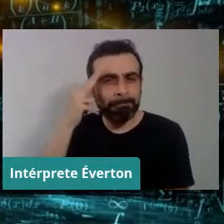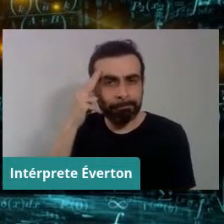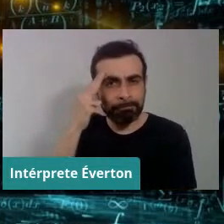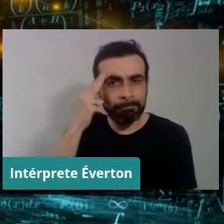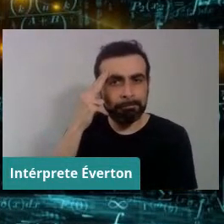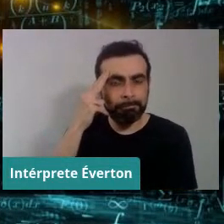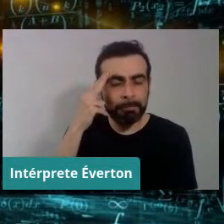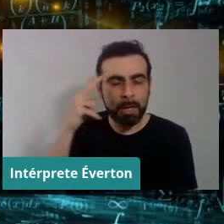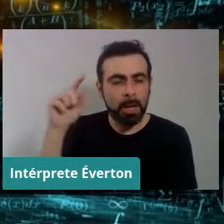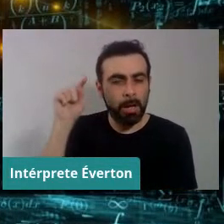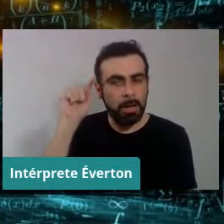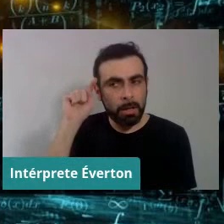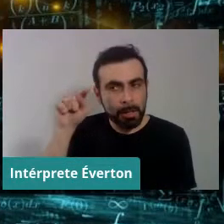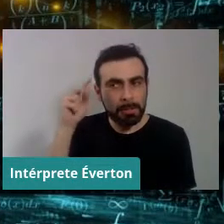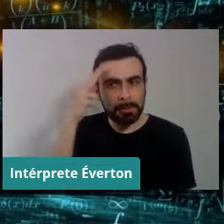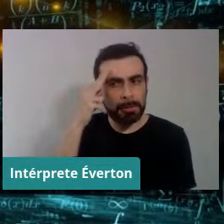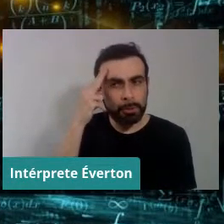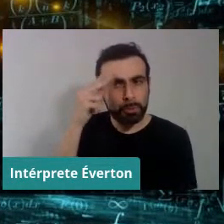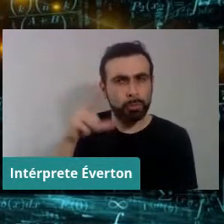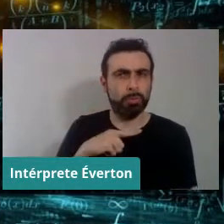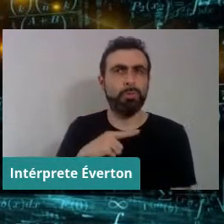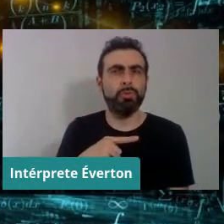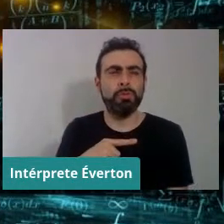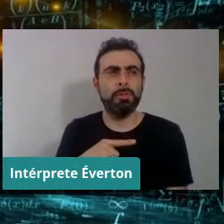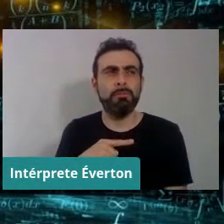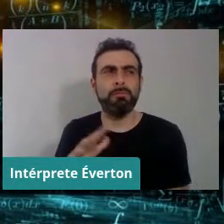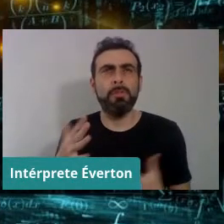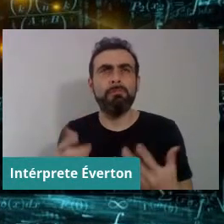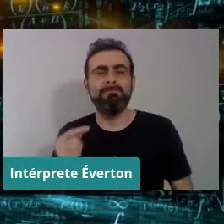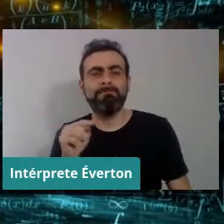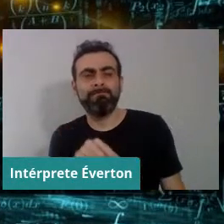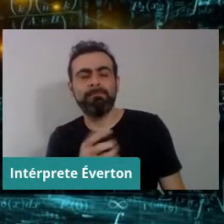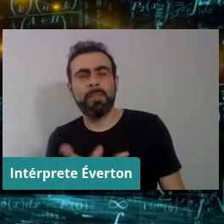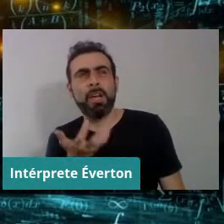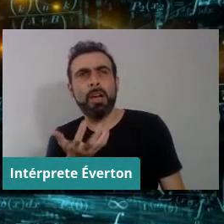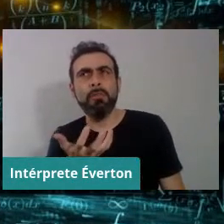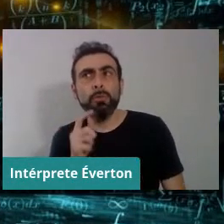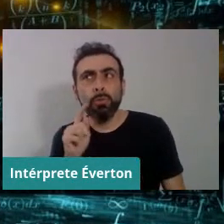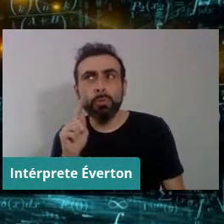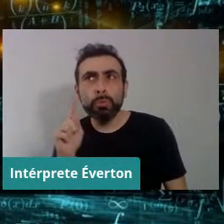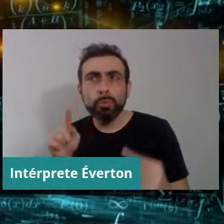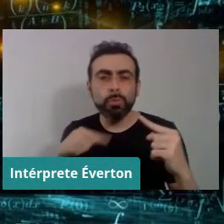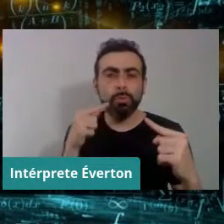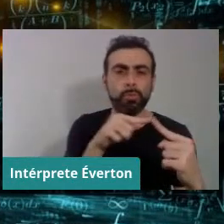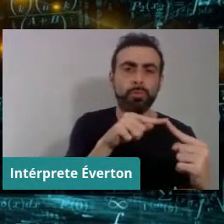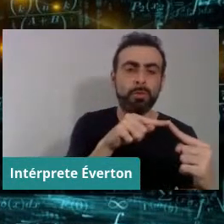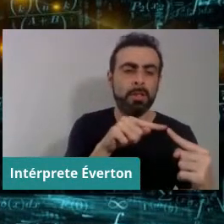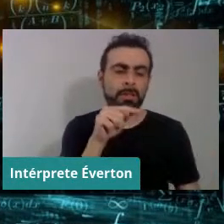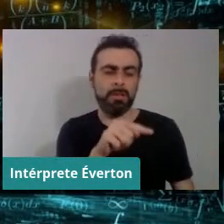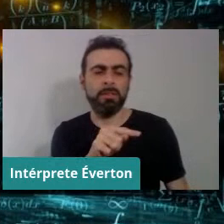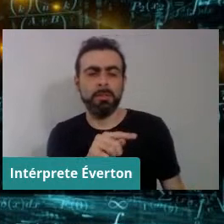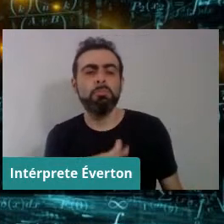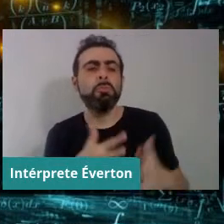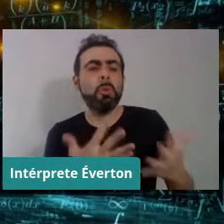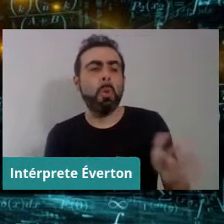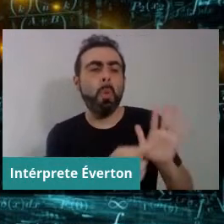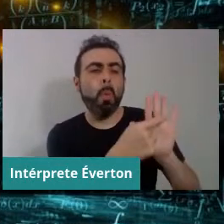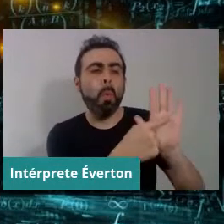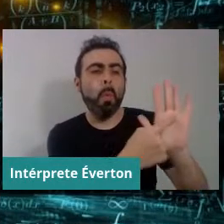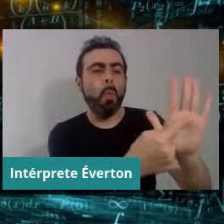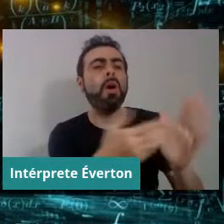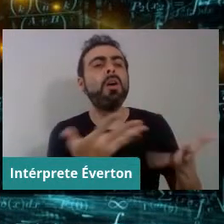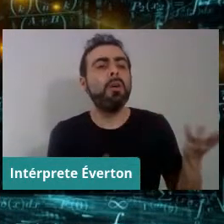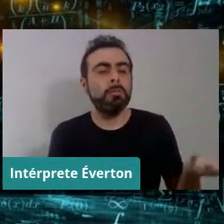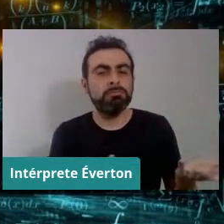atrás de um objetivo. O objetivo era trazer para o interior do